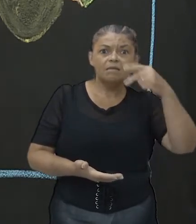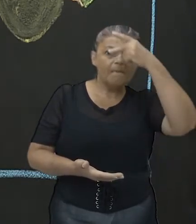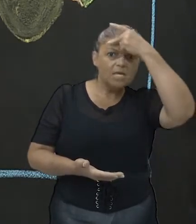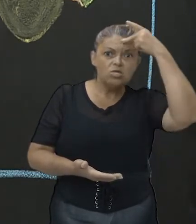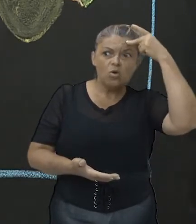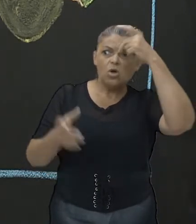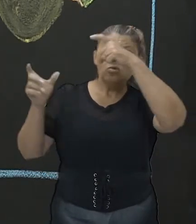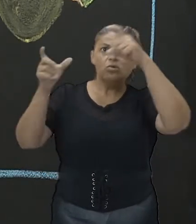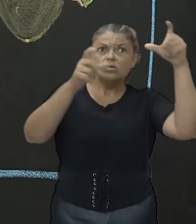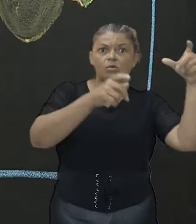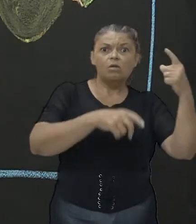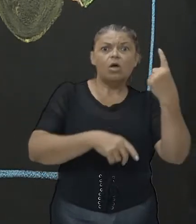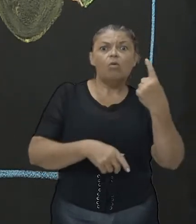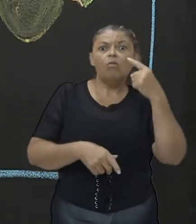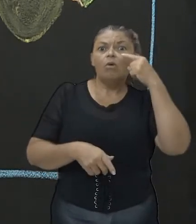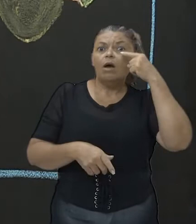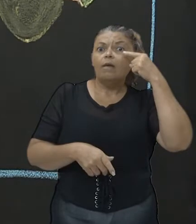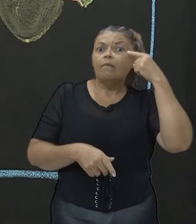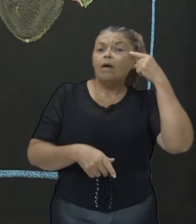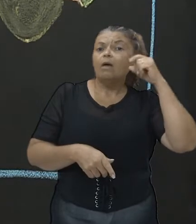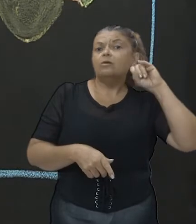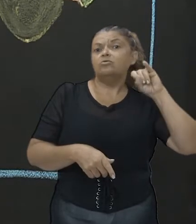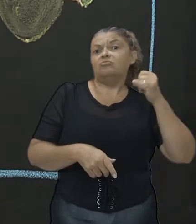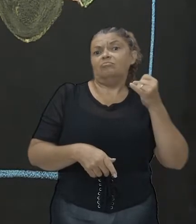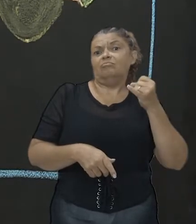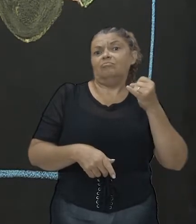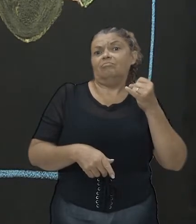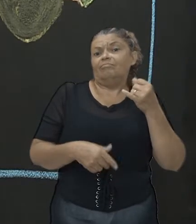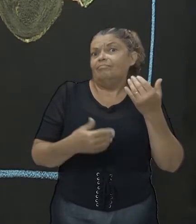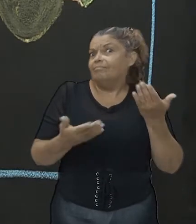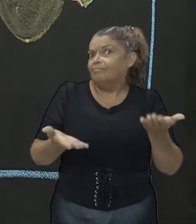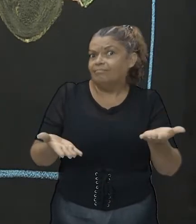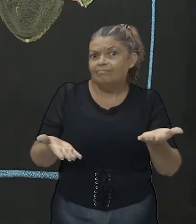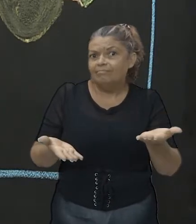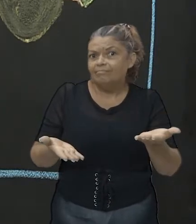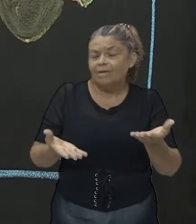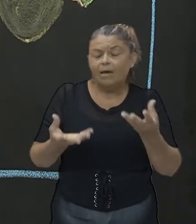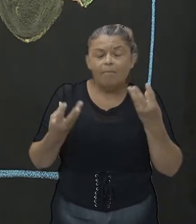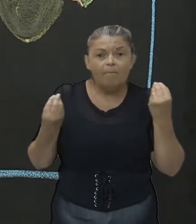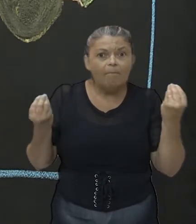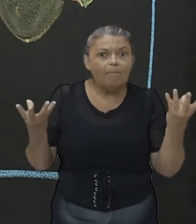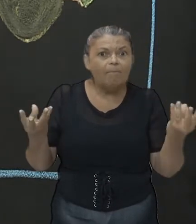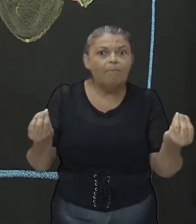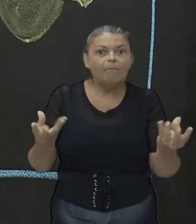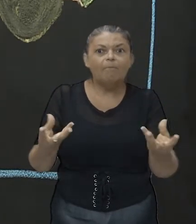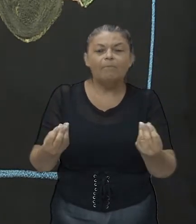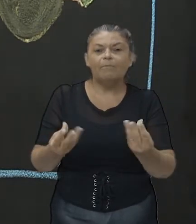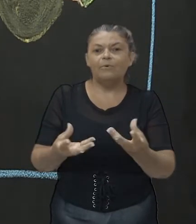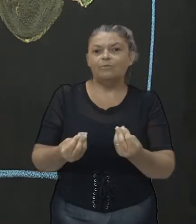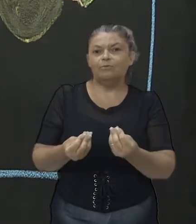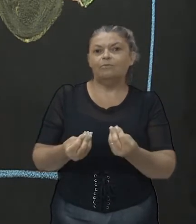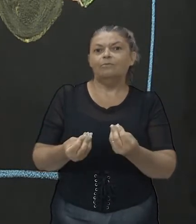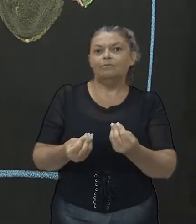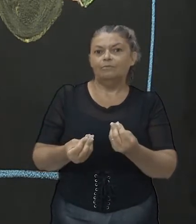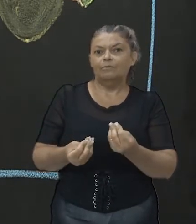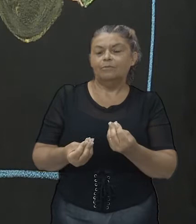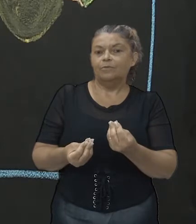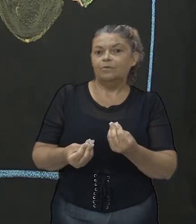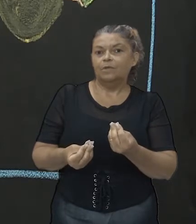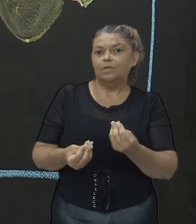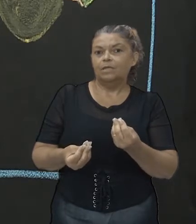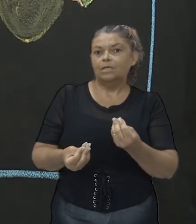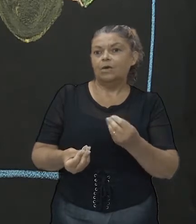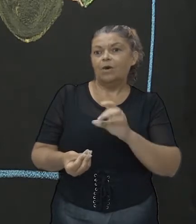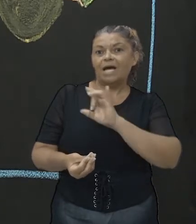além, a Índia tem cerca de 1 bilhão e 100 milhões de habitantes. Então, a cada 7 pessoas do